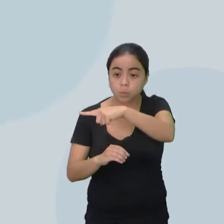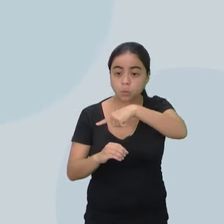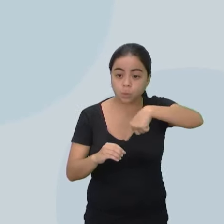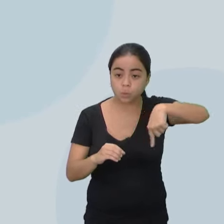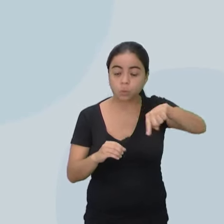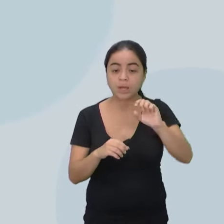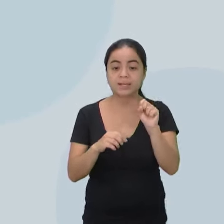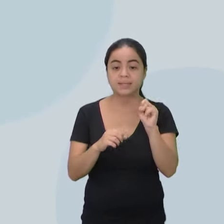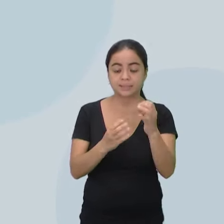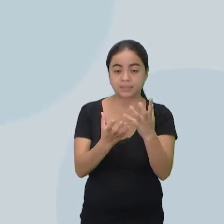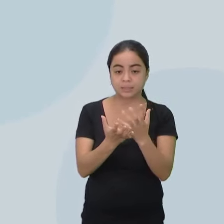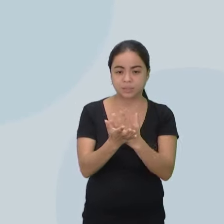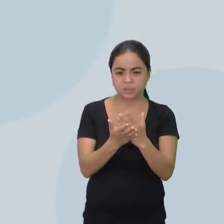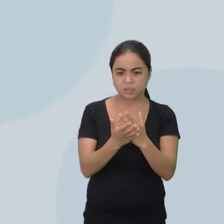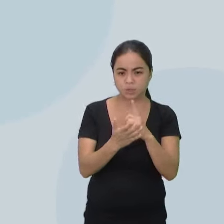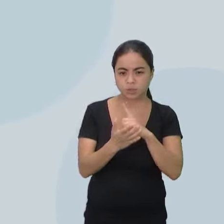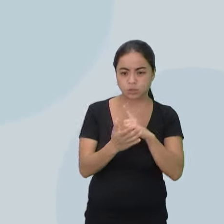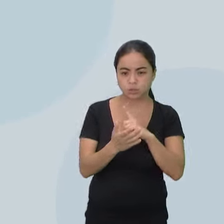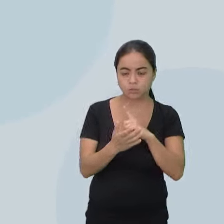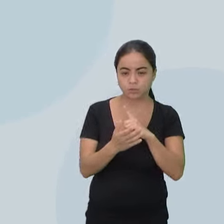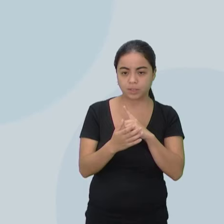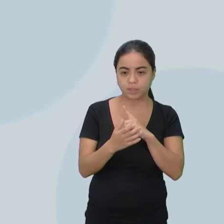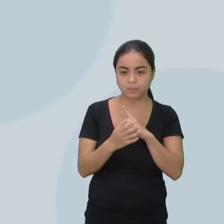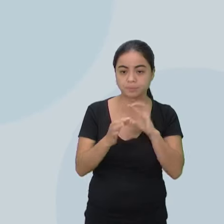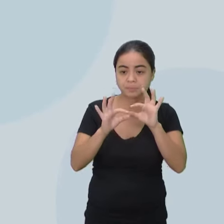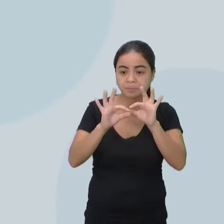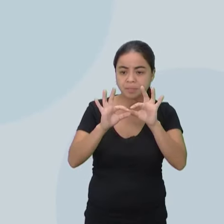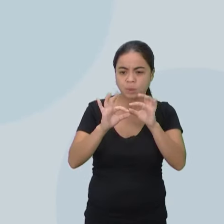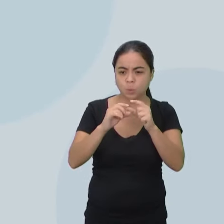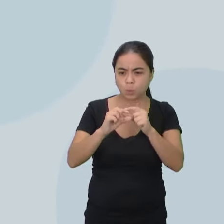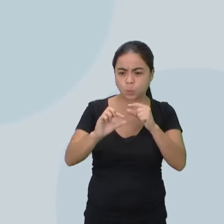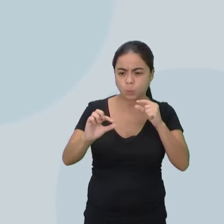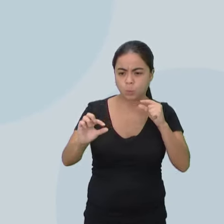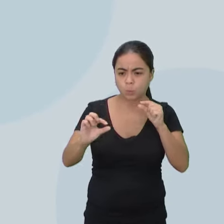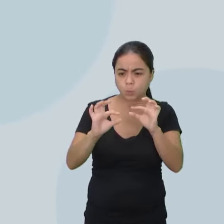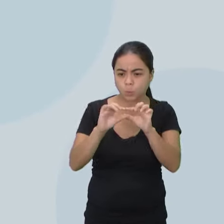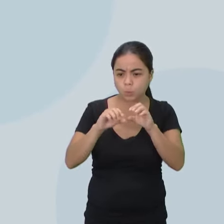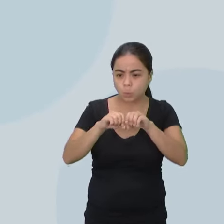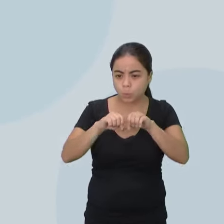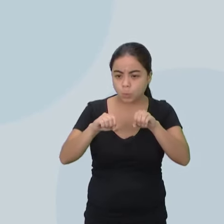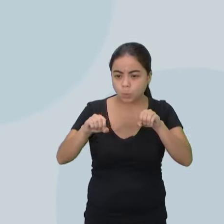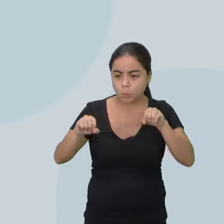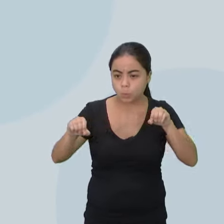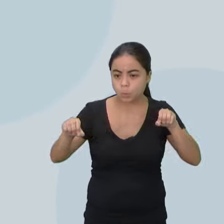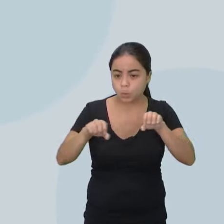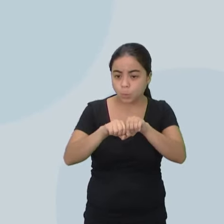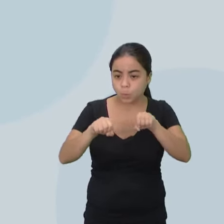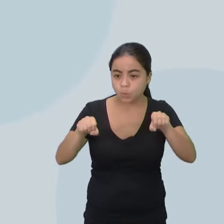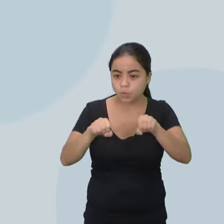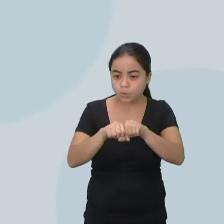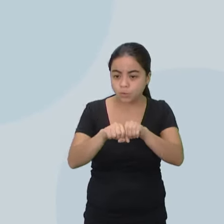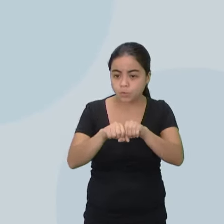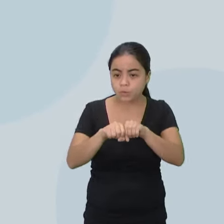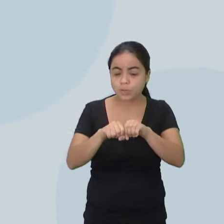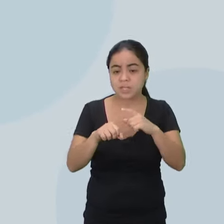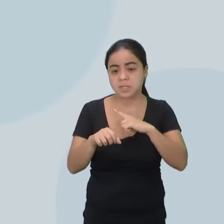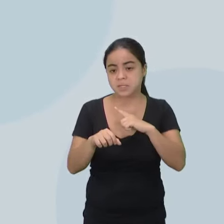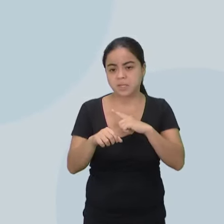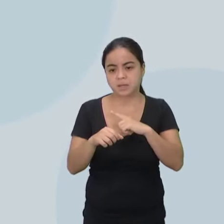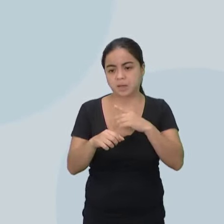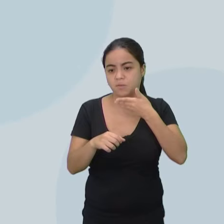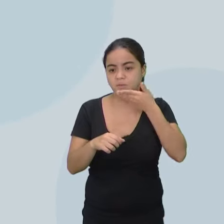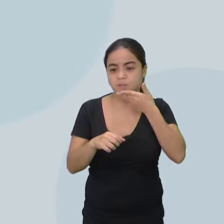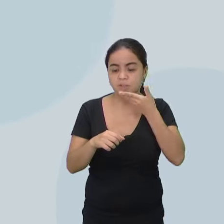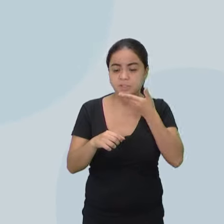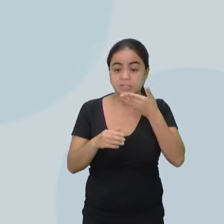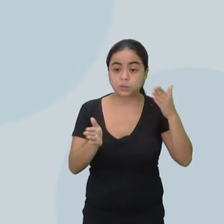se tiver um corpo aqui, né, um fio, tem que ser um fio condutor, alguma coisa que tenha facilidade para mexer